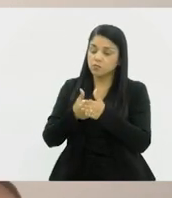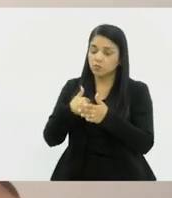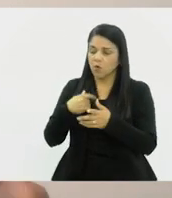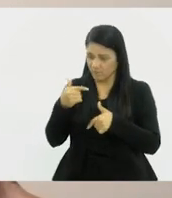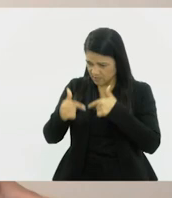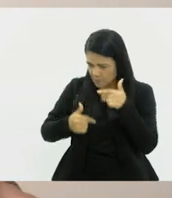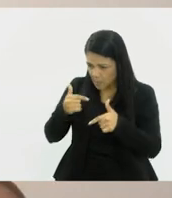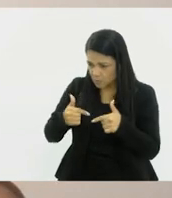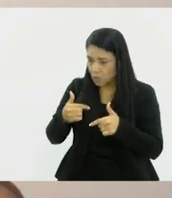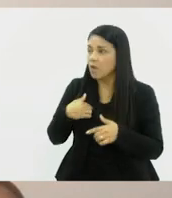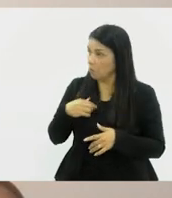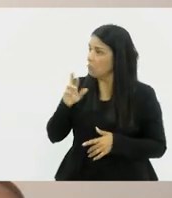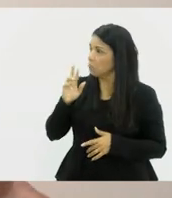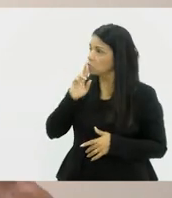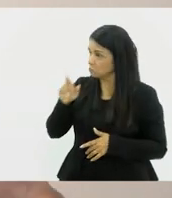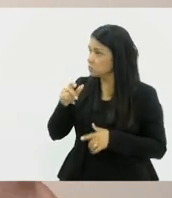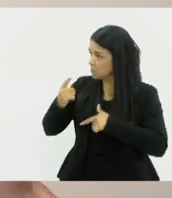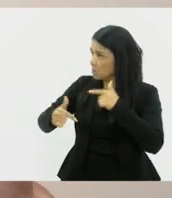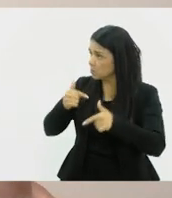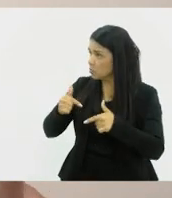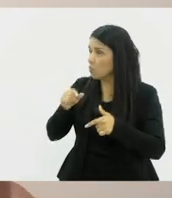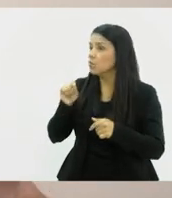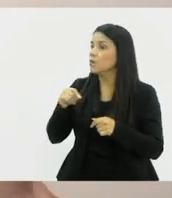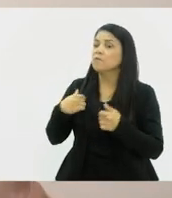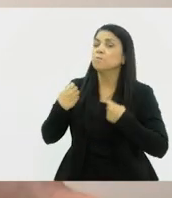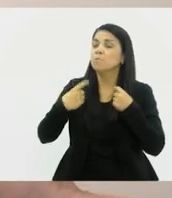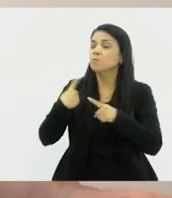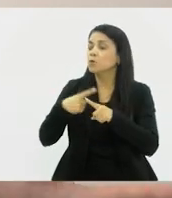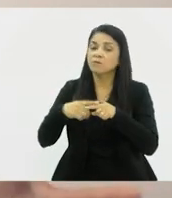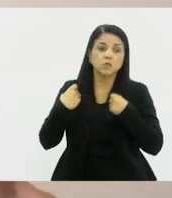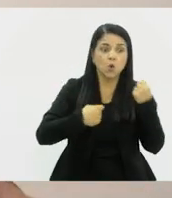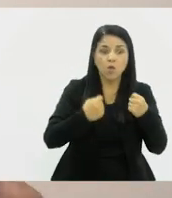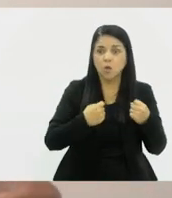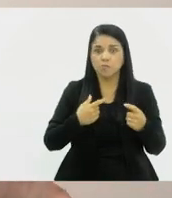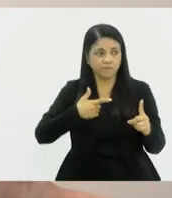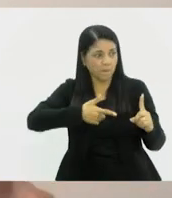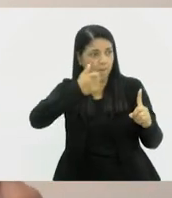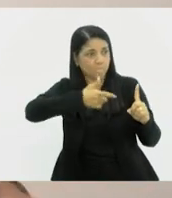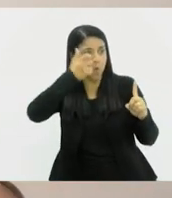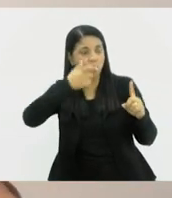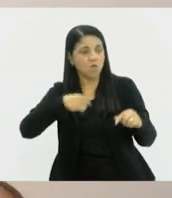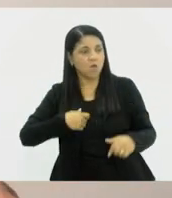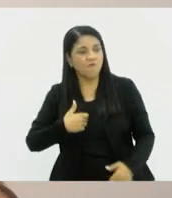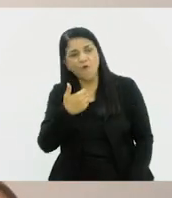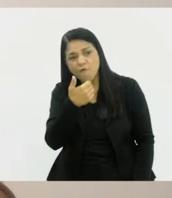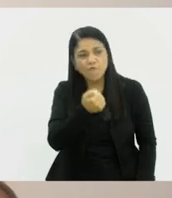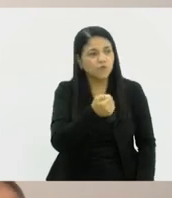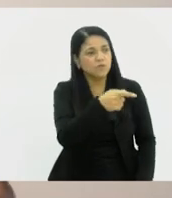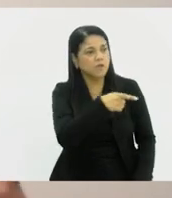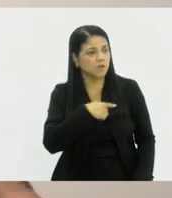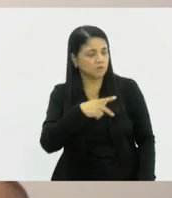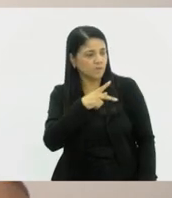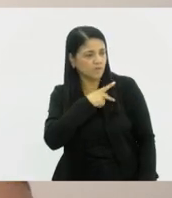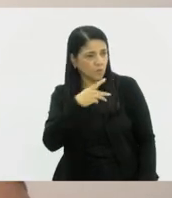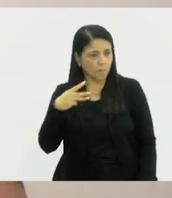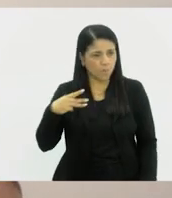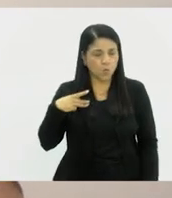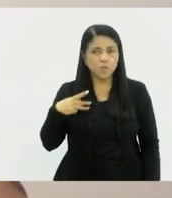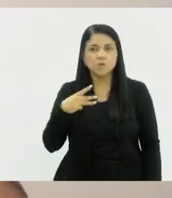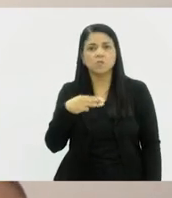era trabalhador disse que era aí ele falou por que que tu correu então falei corri porque você tava dando tiro vou com vocês que minha irmão é Defensor Público